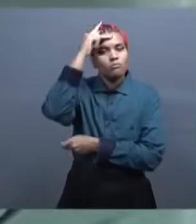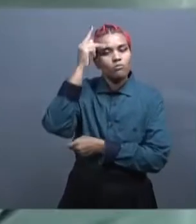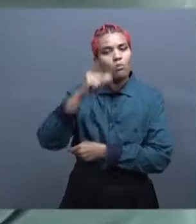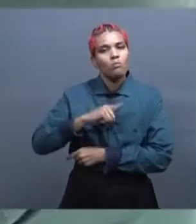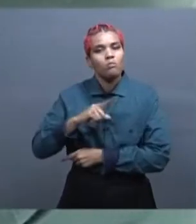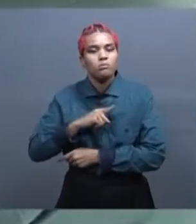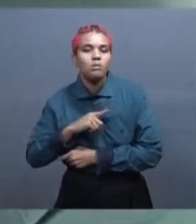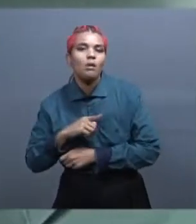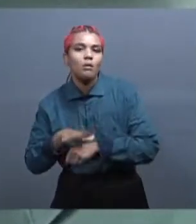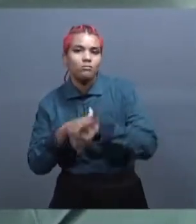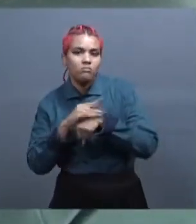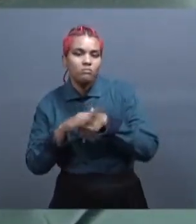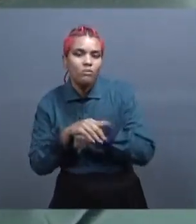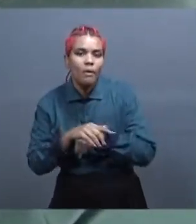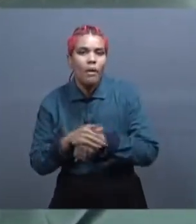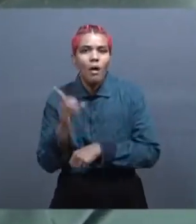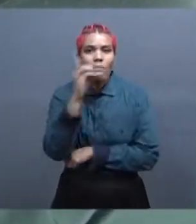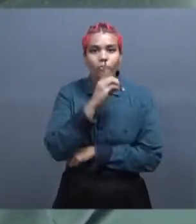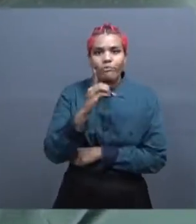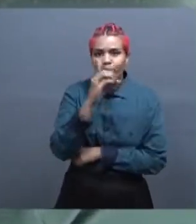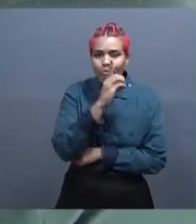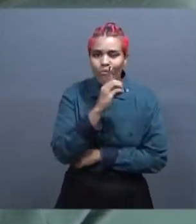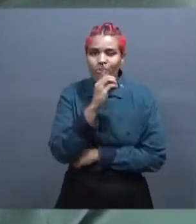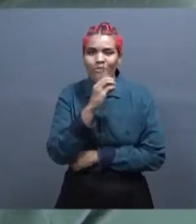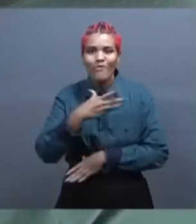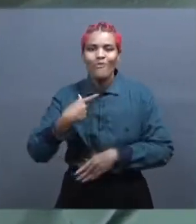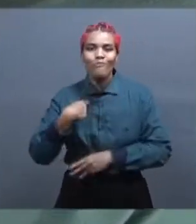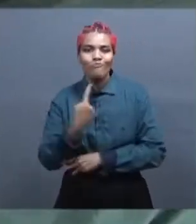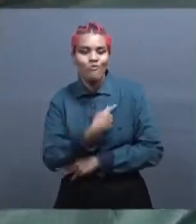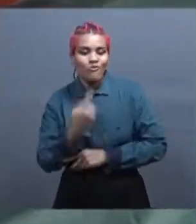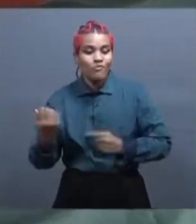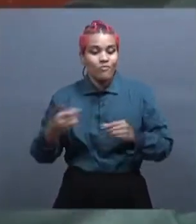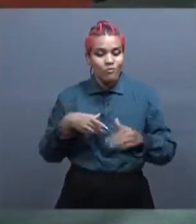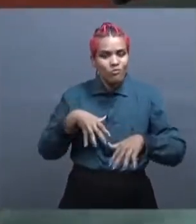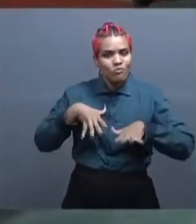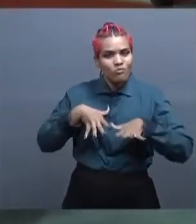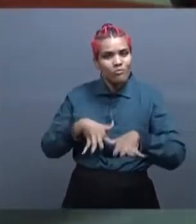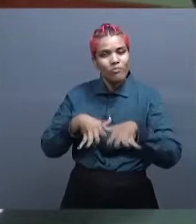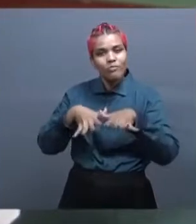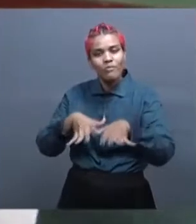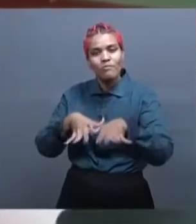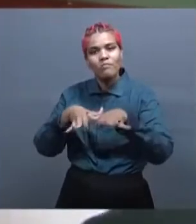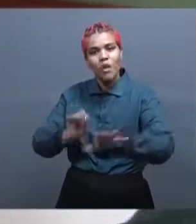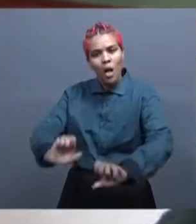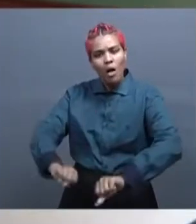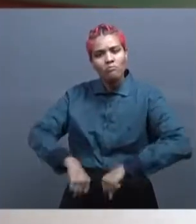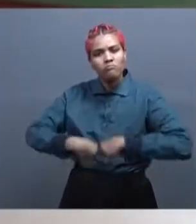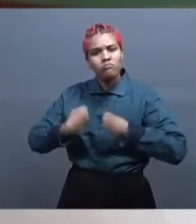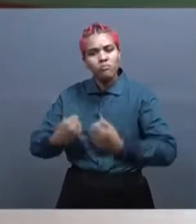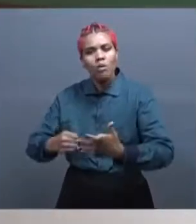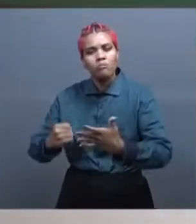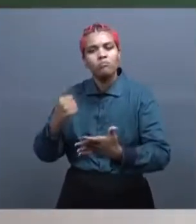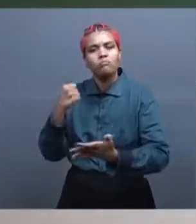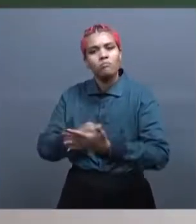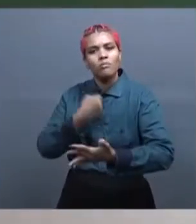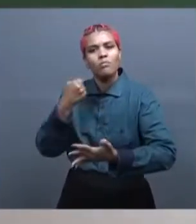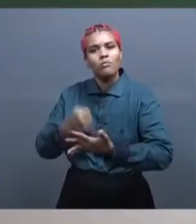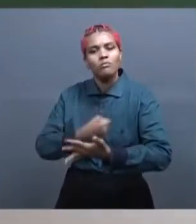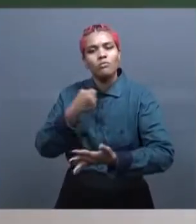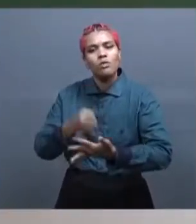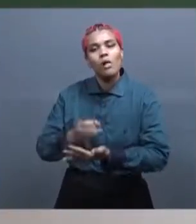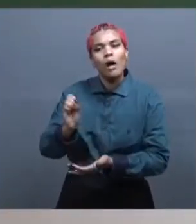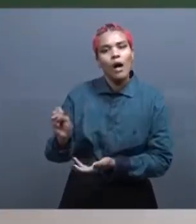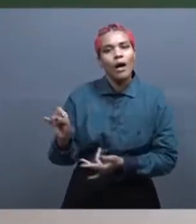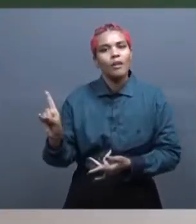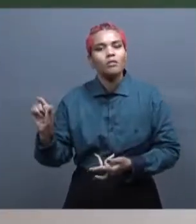sabiá ai domingo a nossa grande caminhada vamos caminhar contra a aids neodi oficial 1º de dezembro